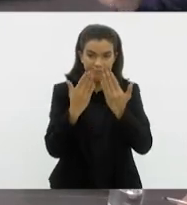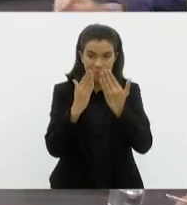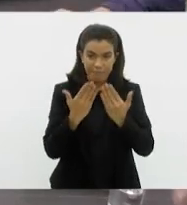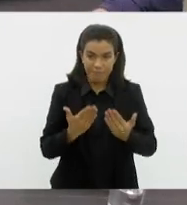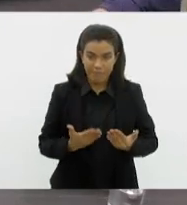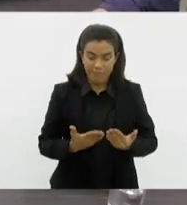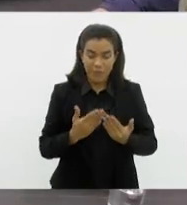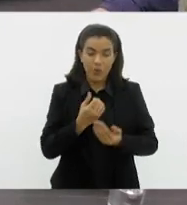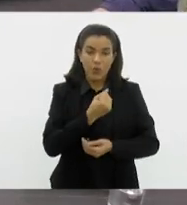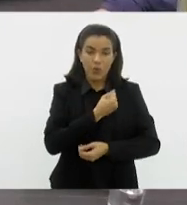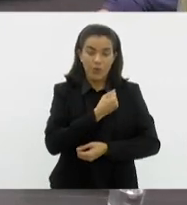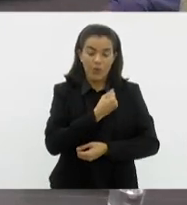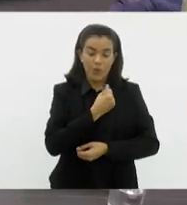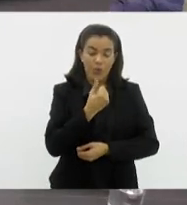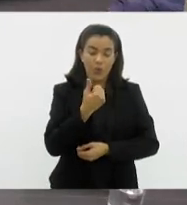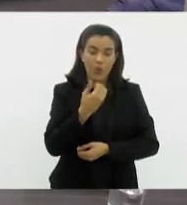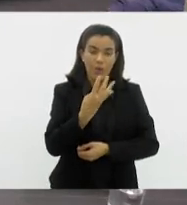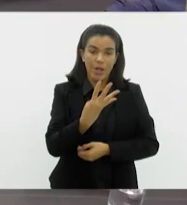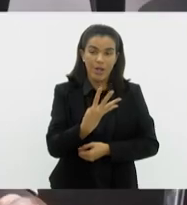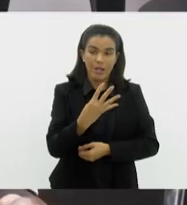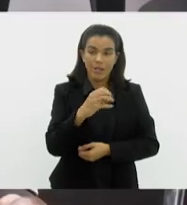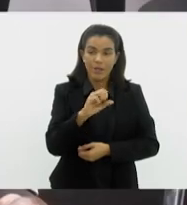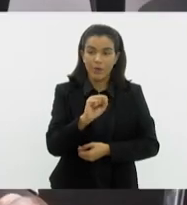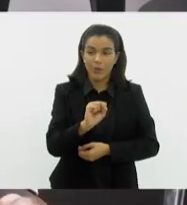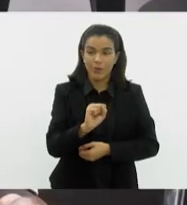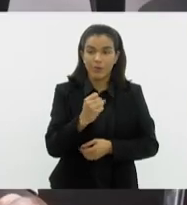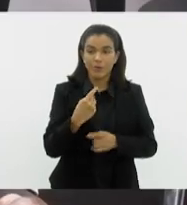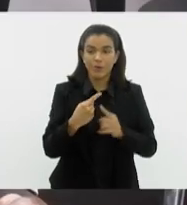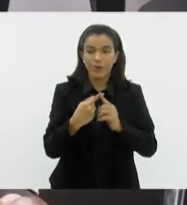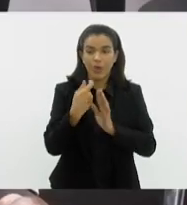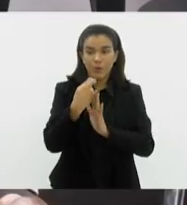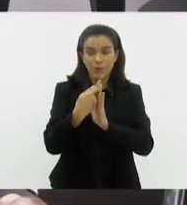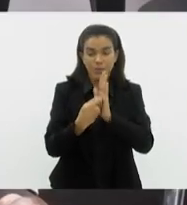projeto 48, porque a ementa